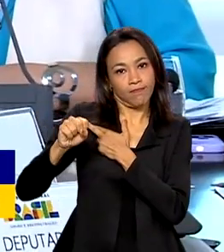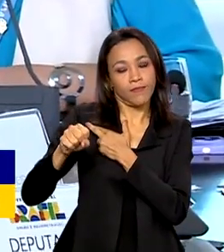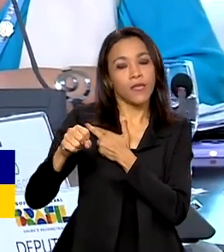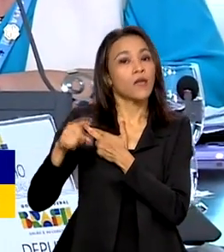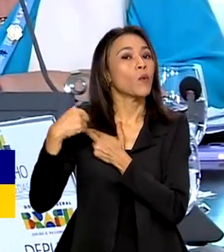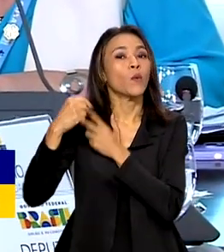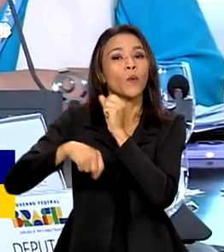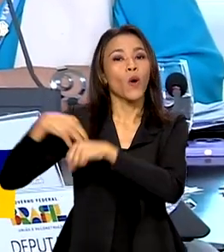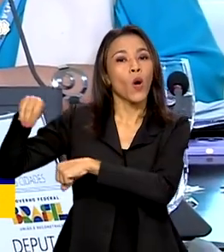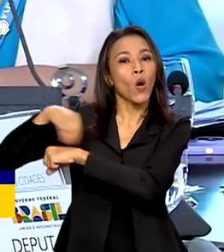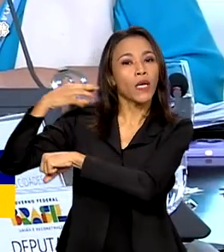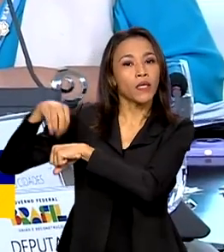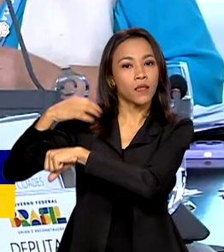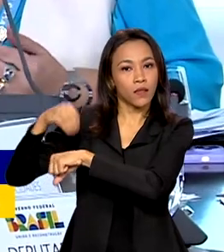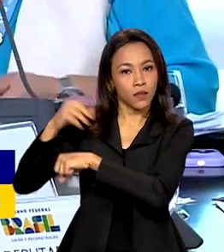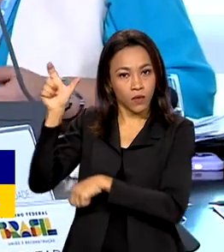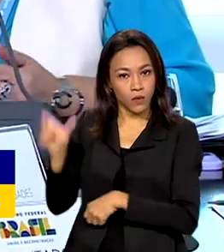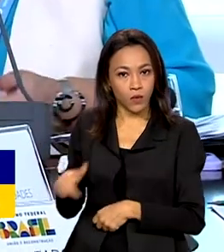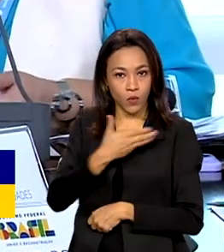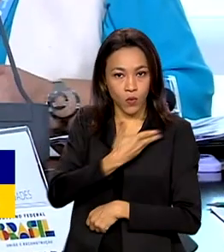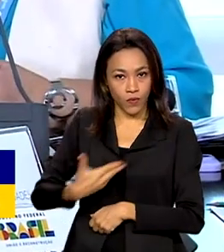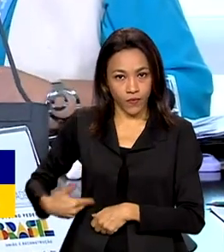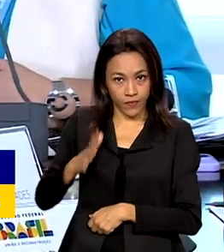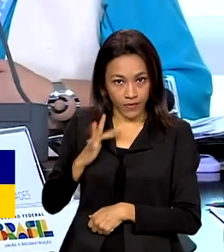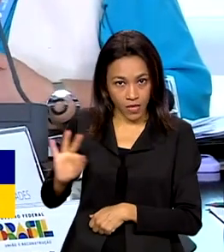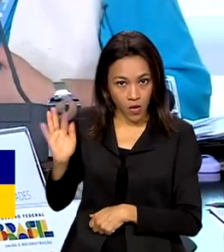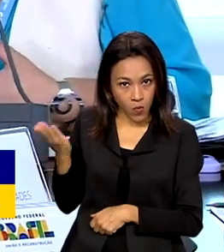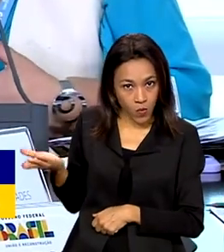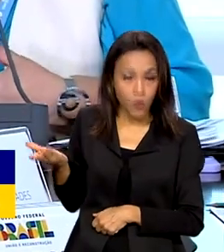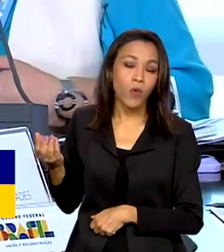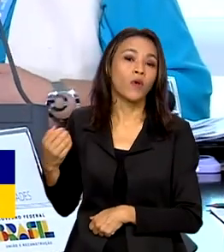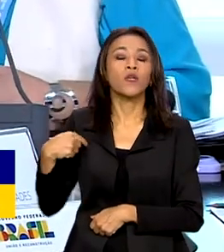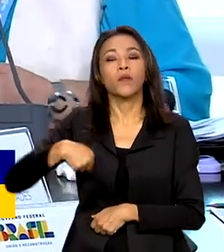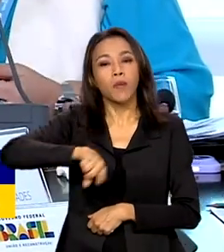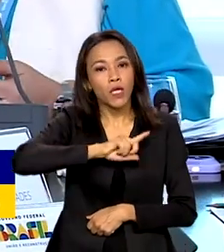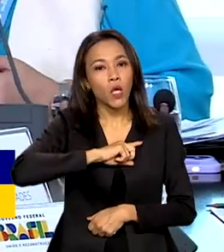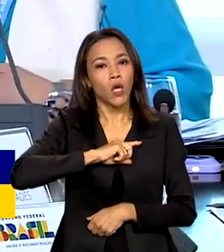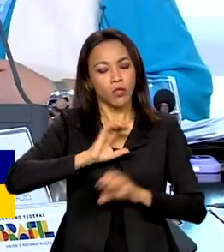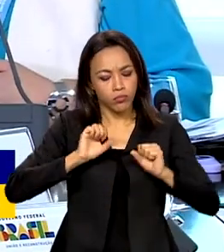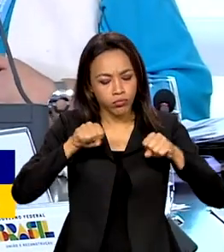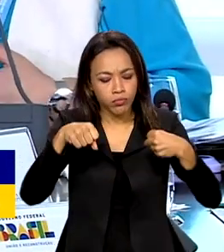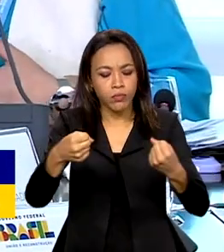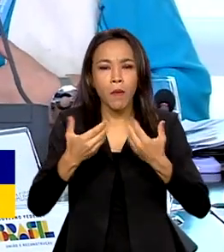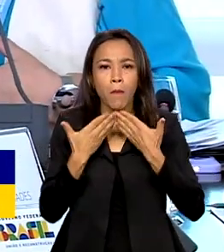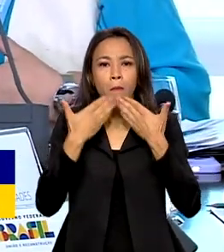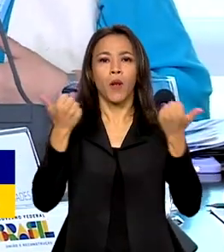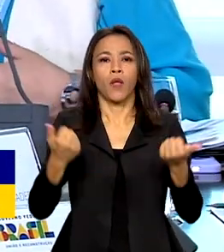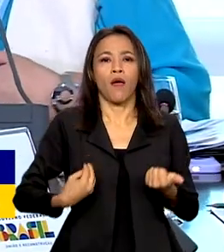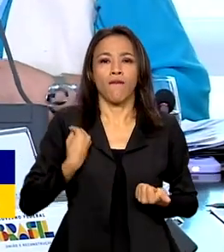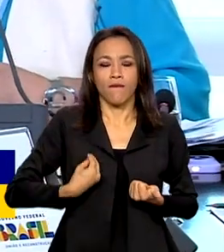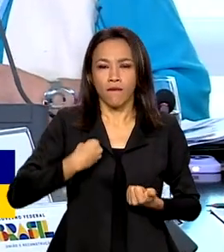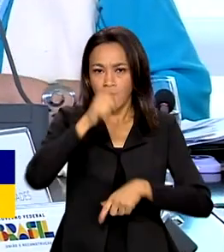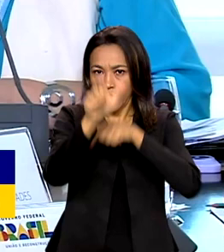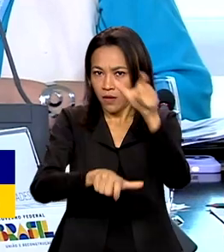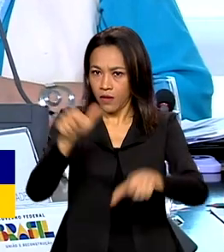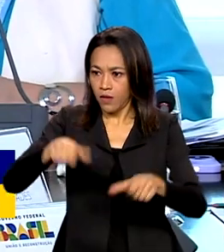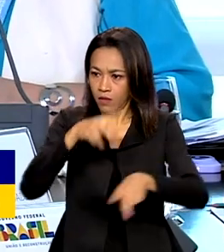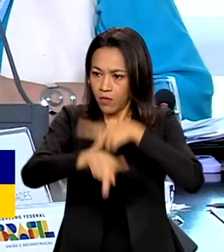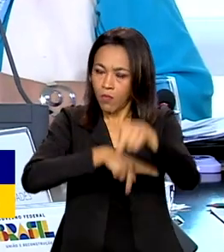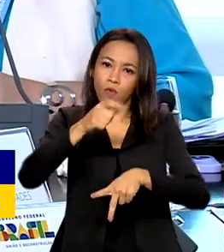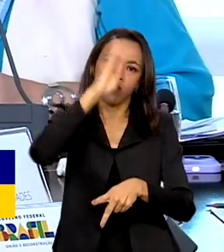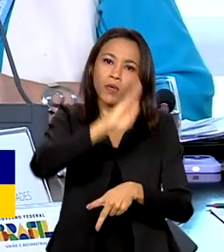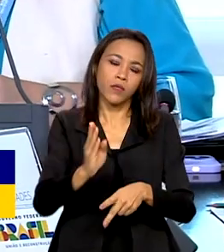a orientação do governo federal de que nós nos dediquemos a melhorar a vida da população brasileira através